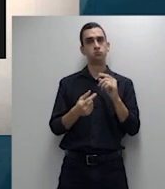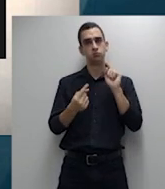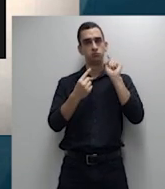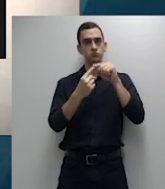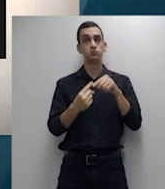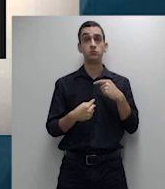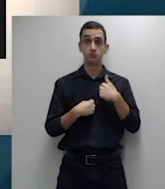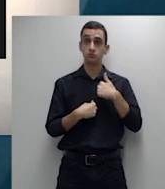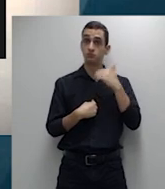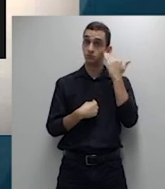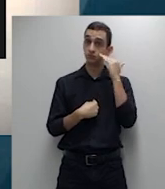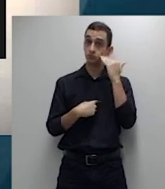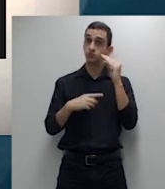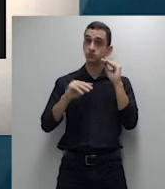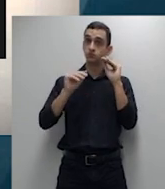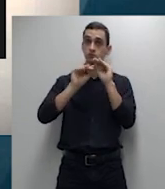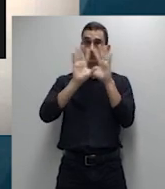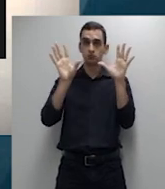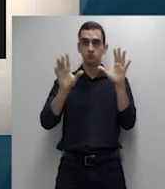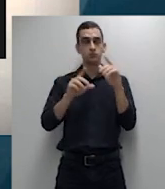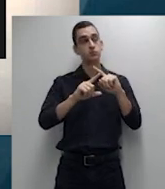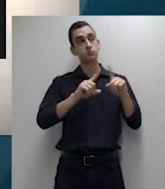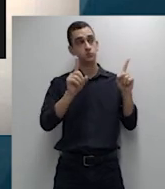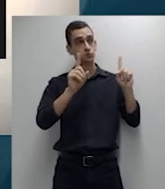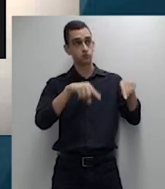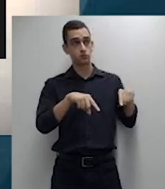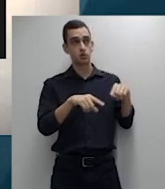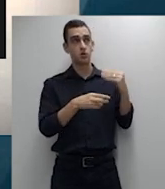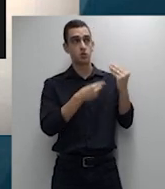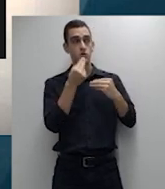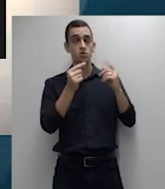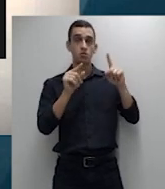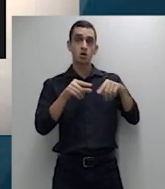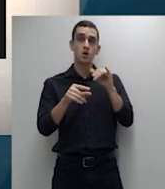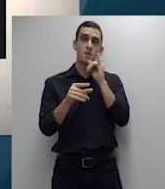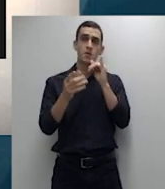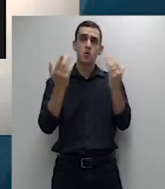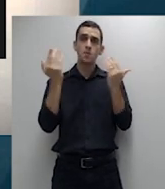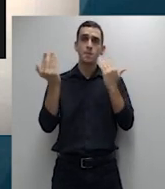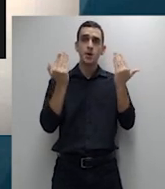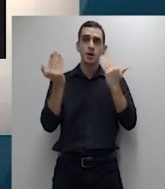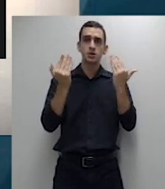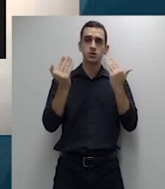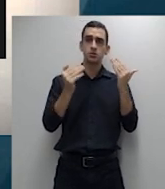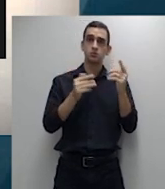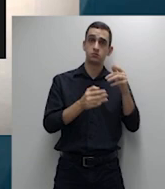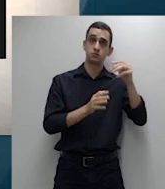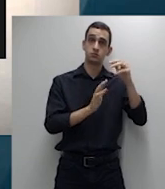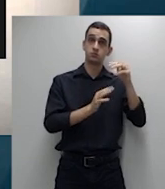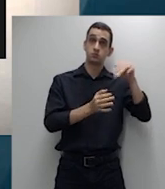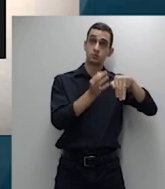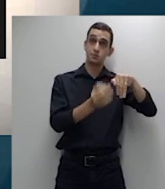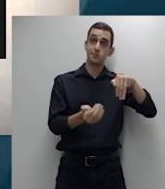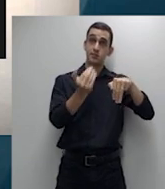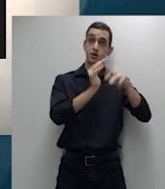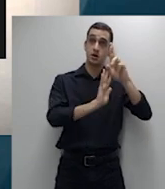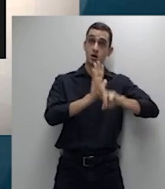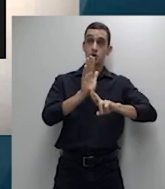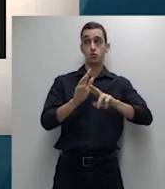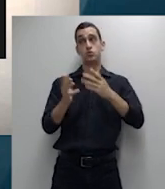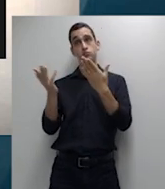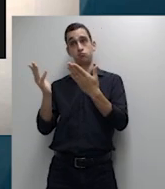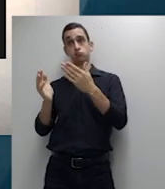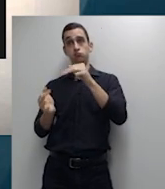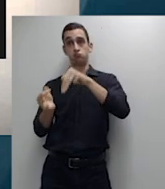pedir mas essa é apenas fazendo uma uma uma comparação entre o que propõe o seu relatório e vai excelente é